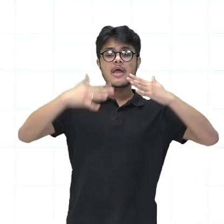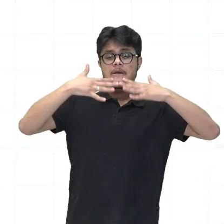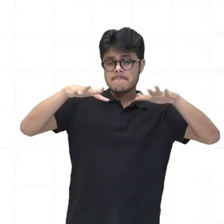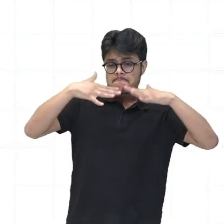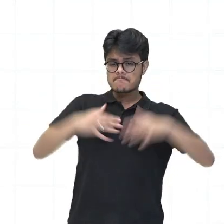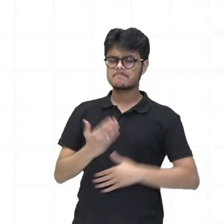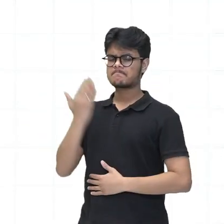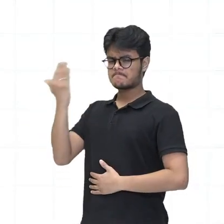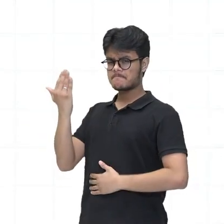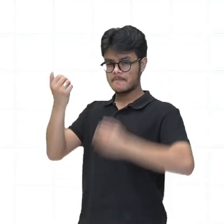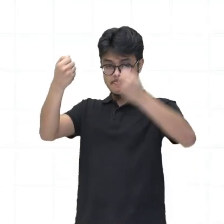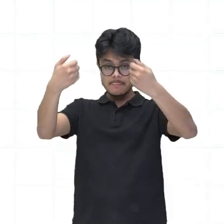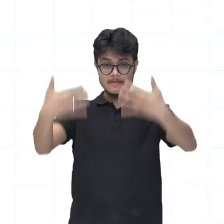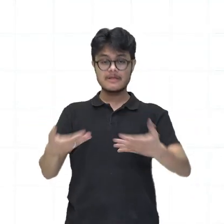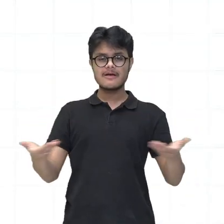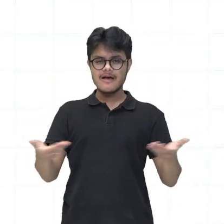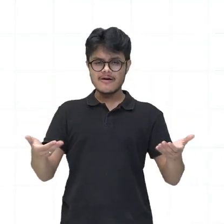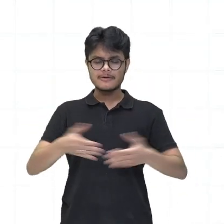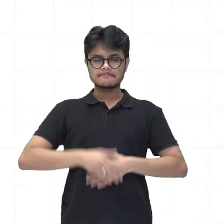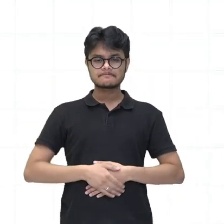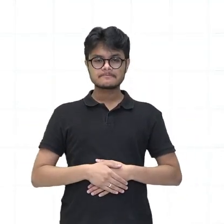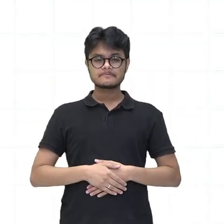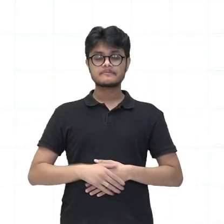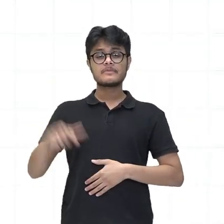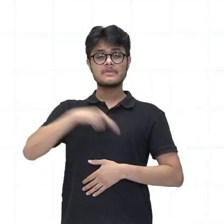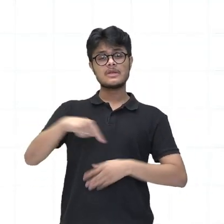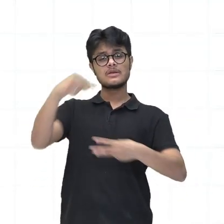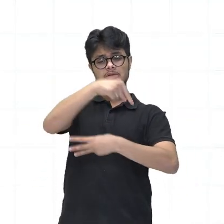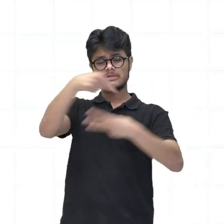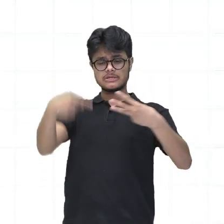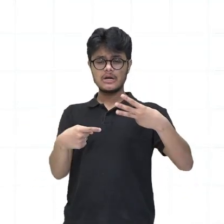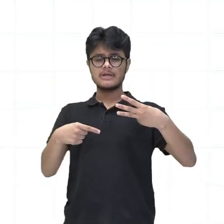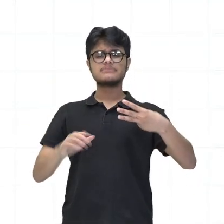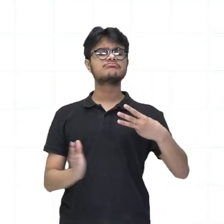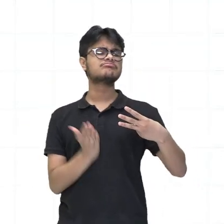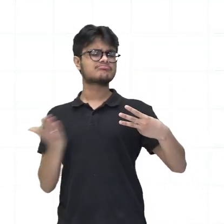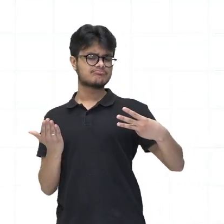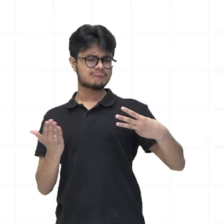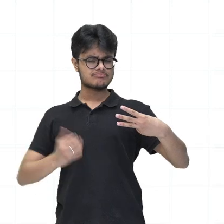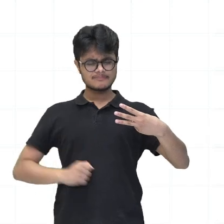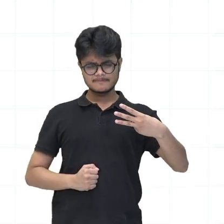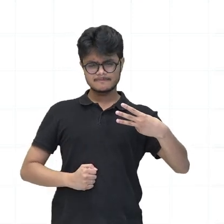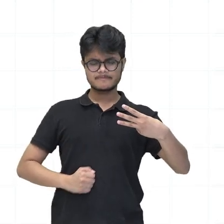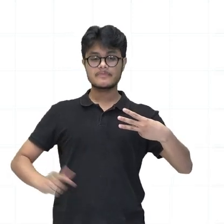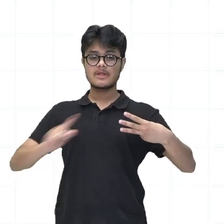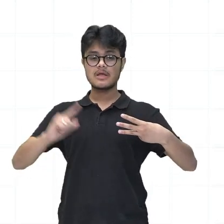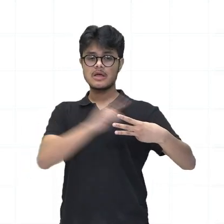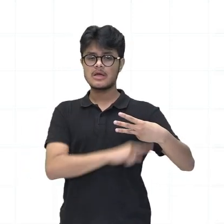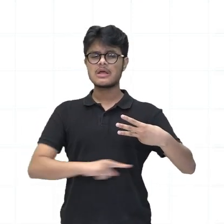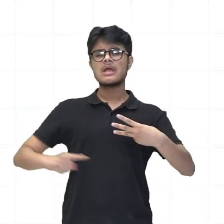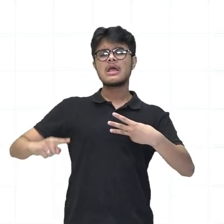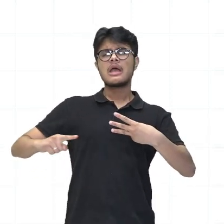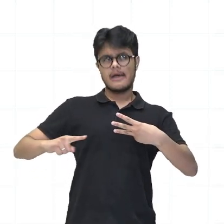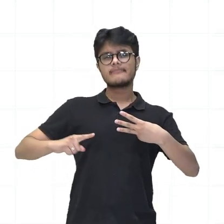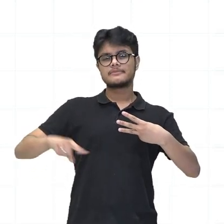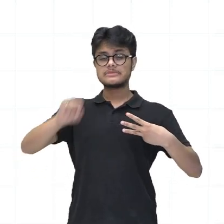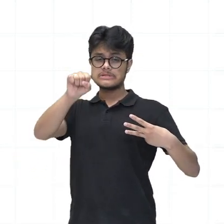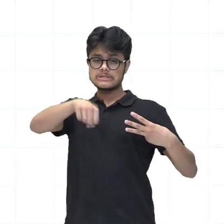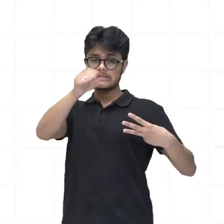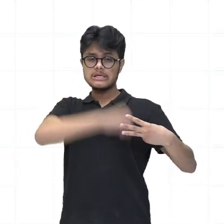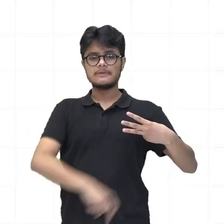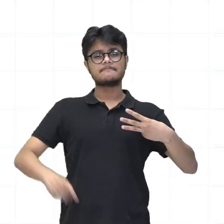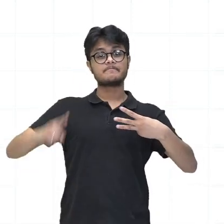que a gente está falando na nossa aula. Então, existem três principais tipos, né? Nós temos aí o petróleo,